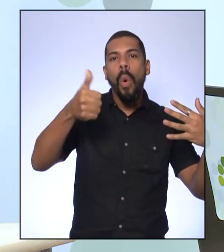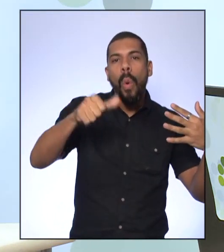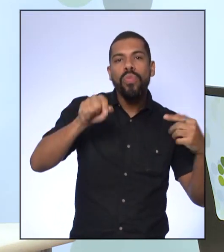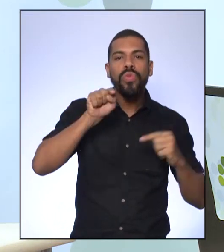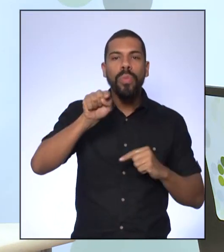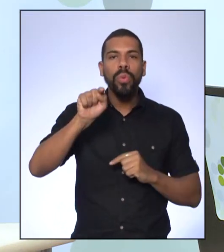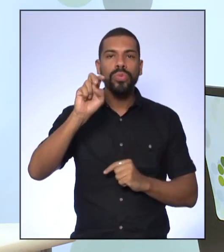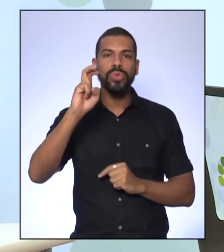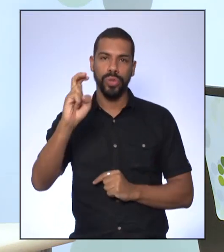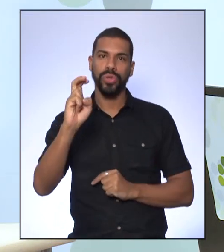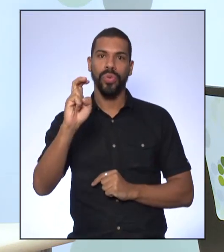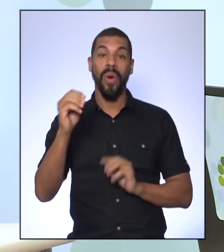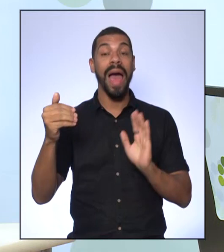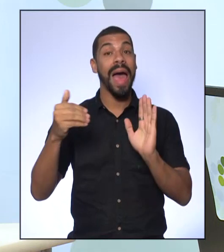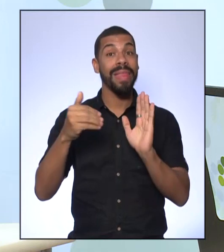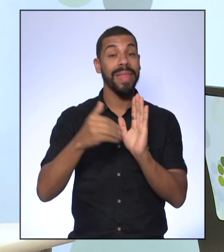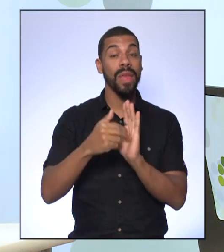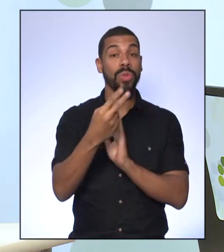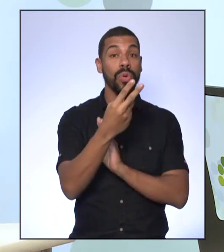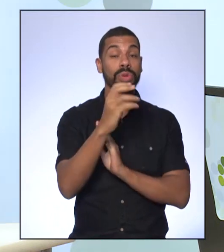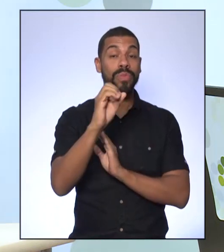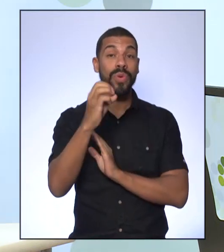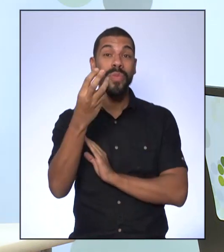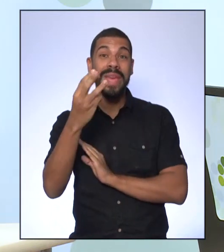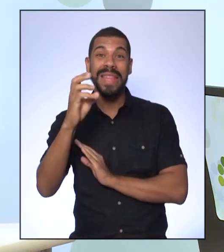da questão de, até 2030, reduzir